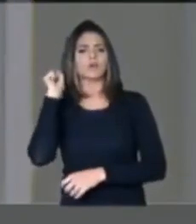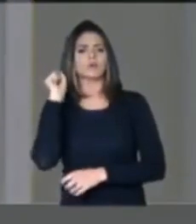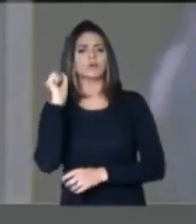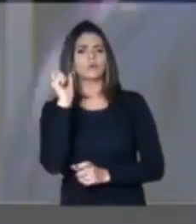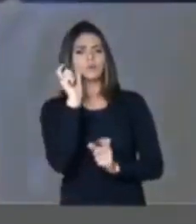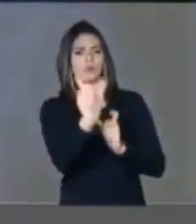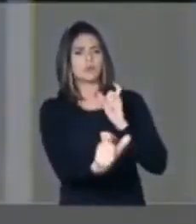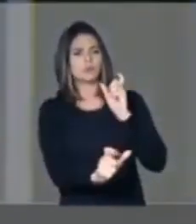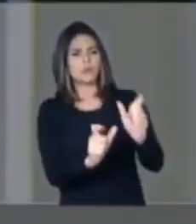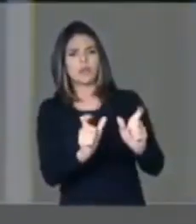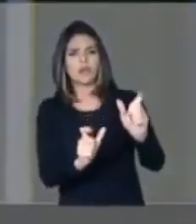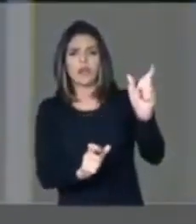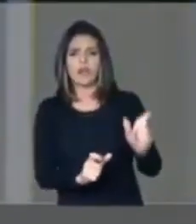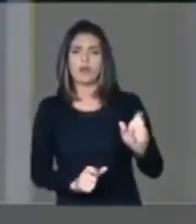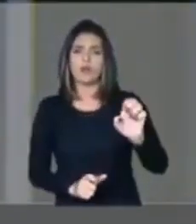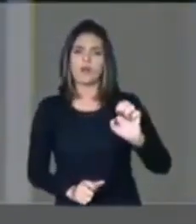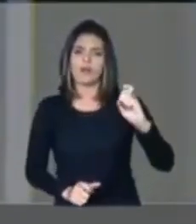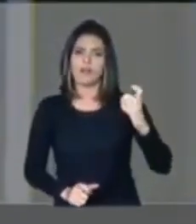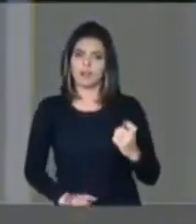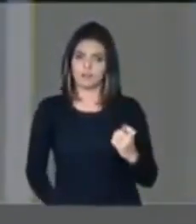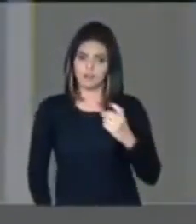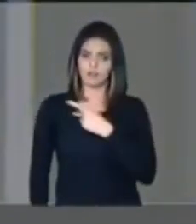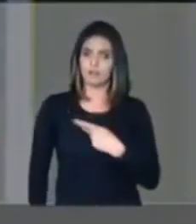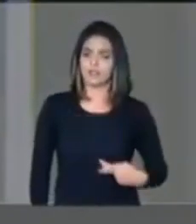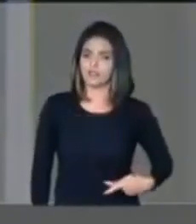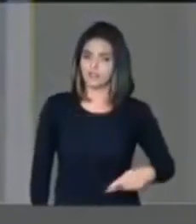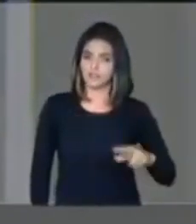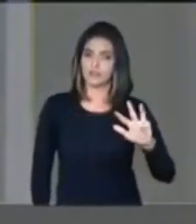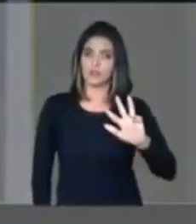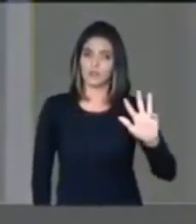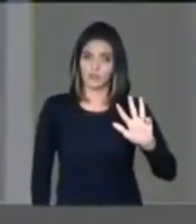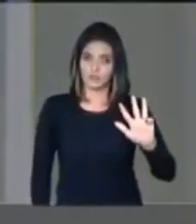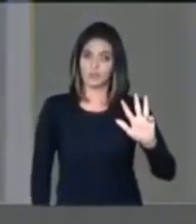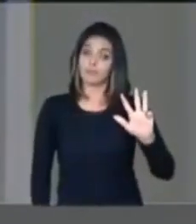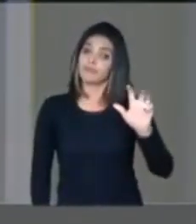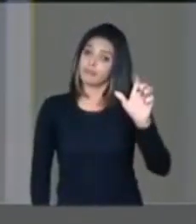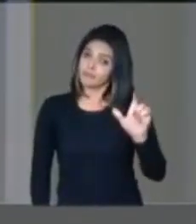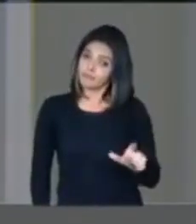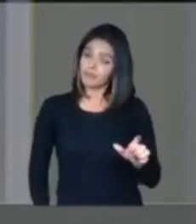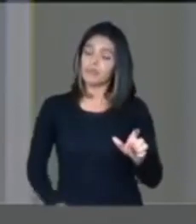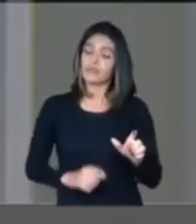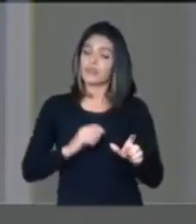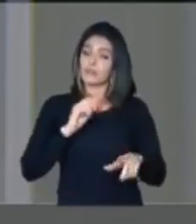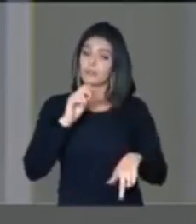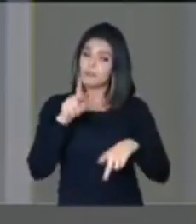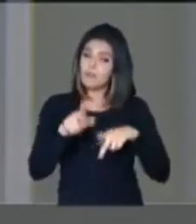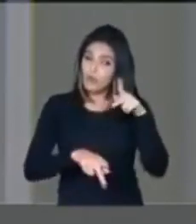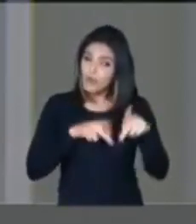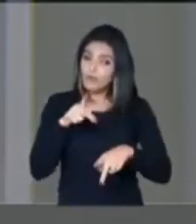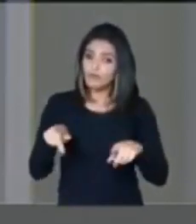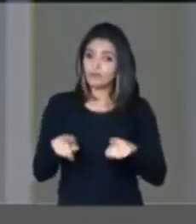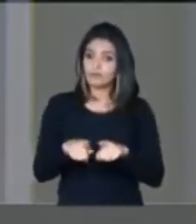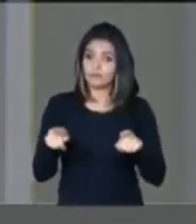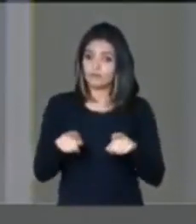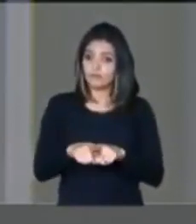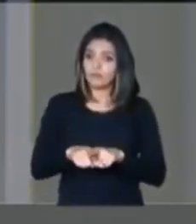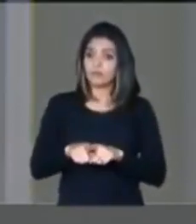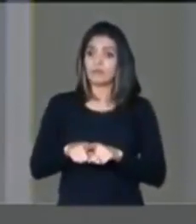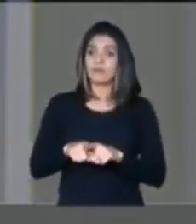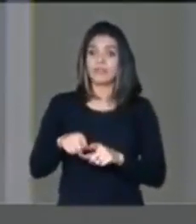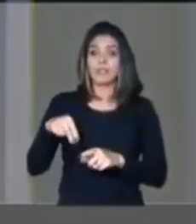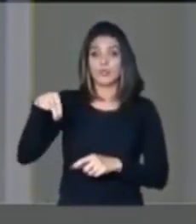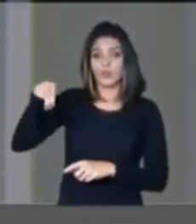Lula, que como povo brasileiro foi um migrante do